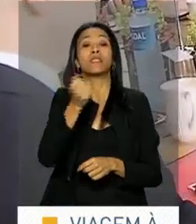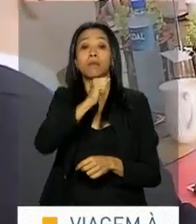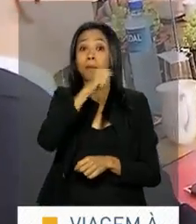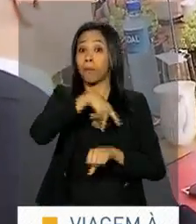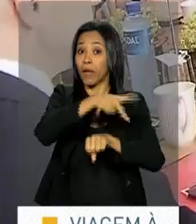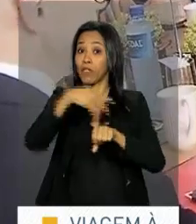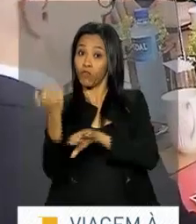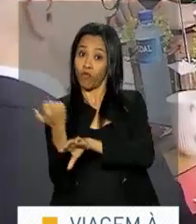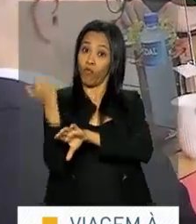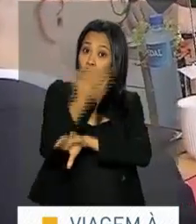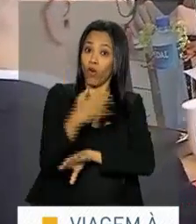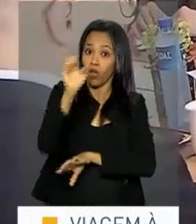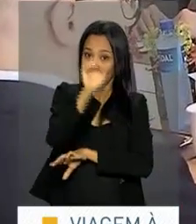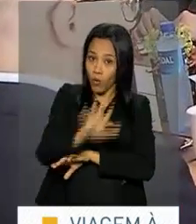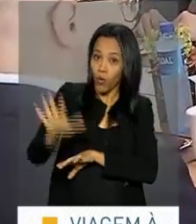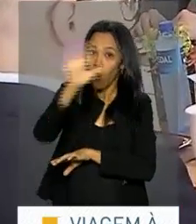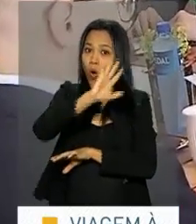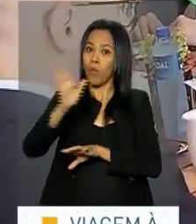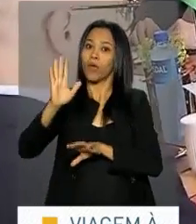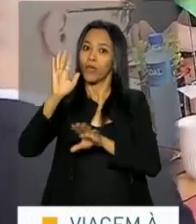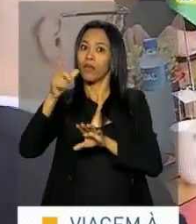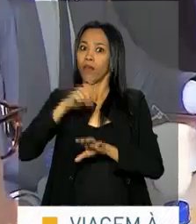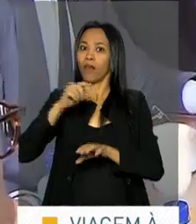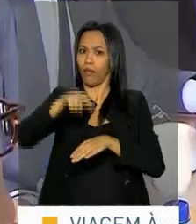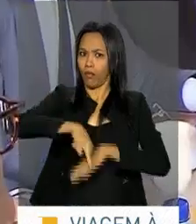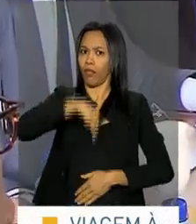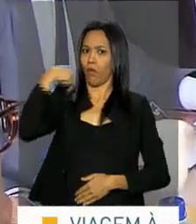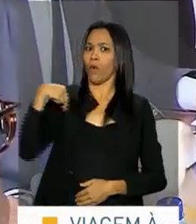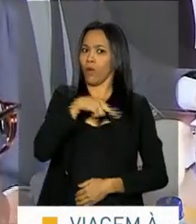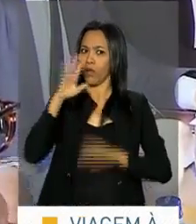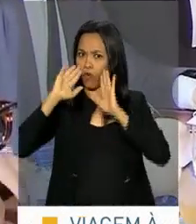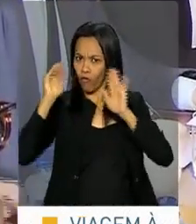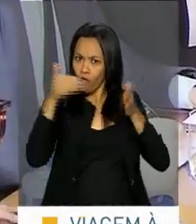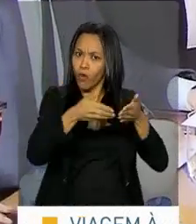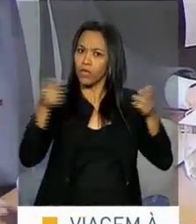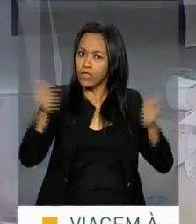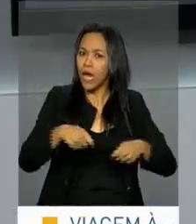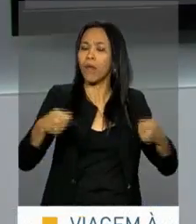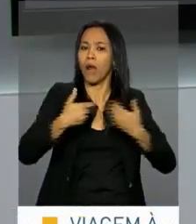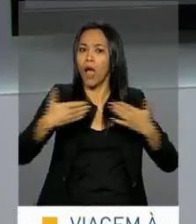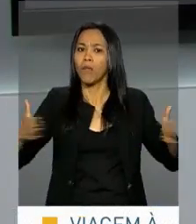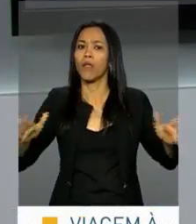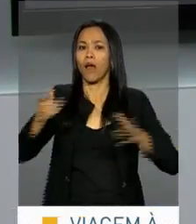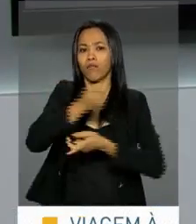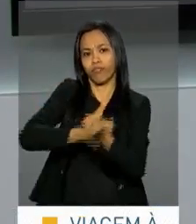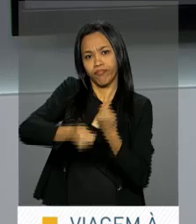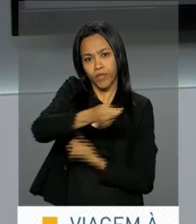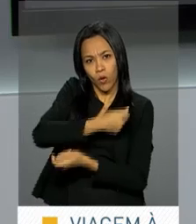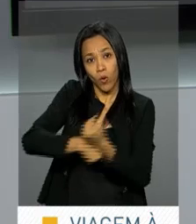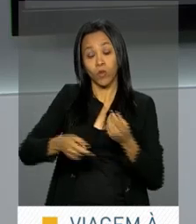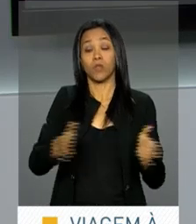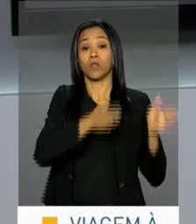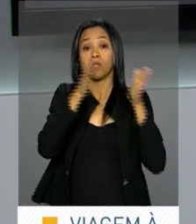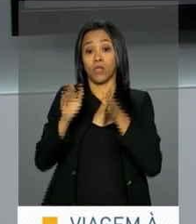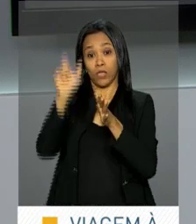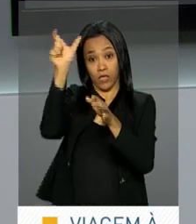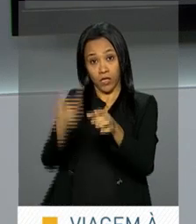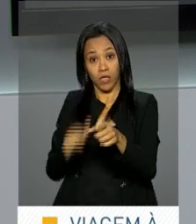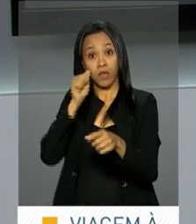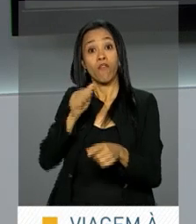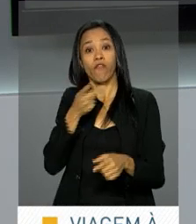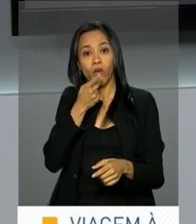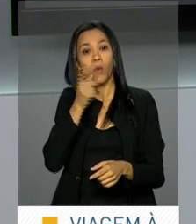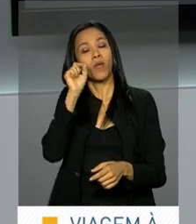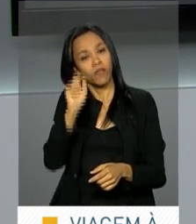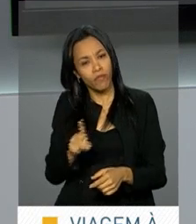Europa para os investimentos da Noruega e que é possível ampliar os negócios. A primeira-ministra disse ainda que o país vai continuar